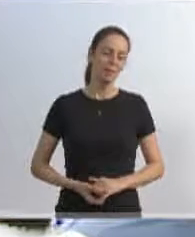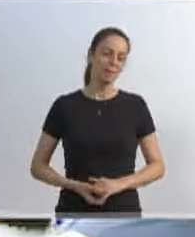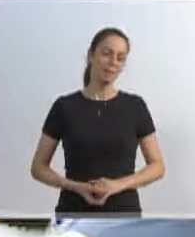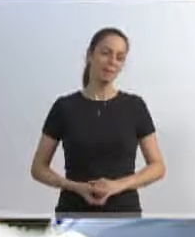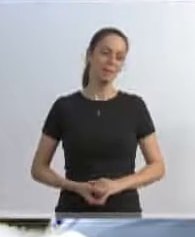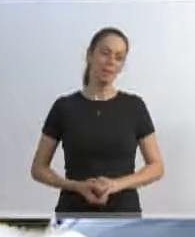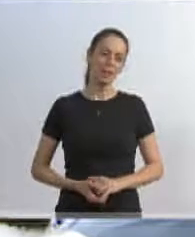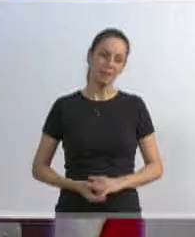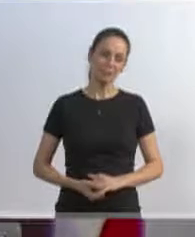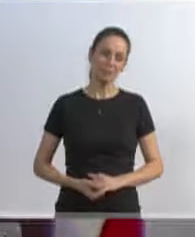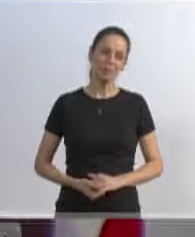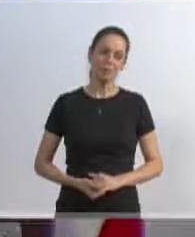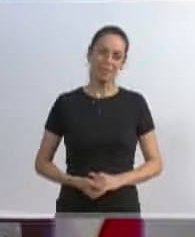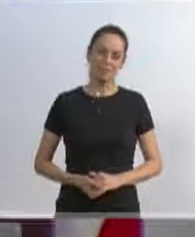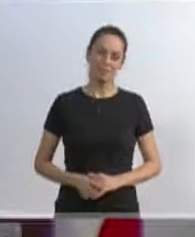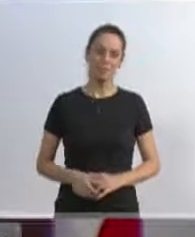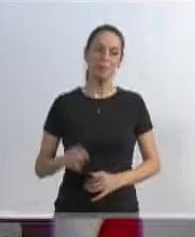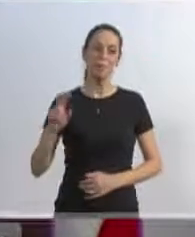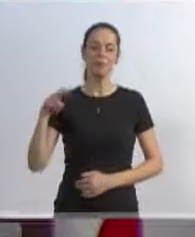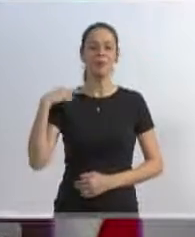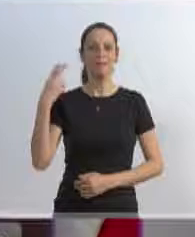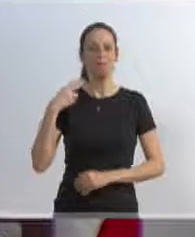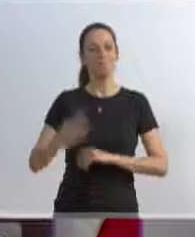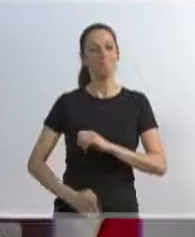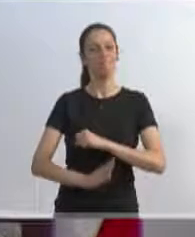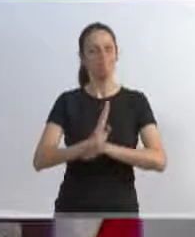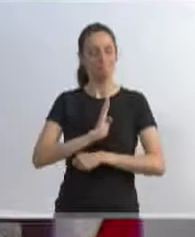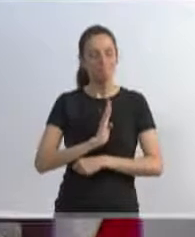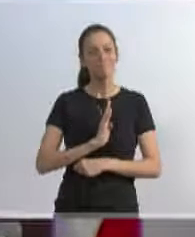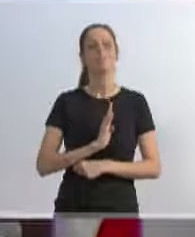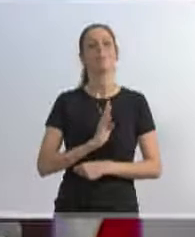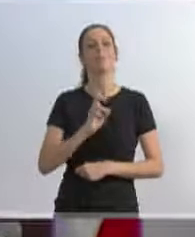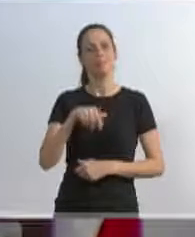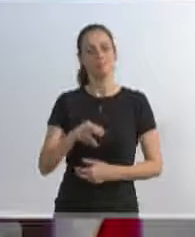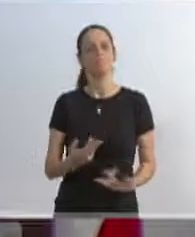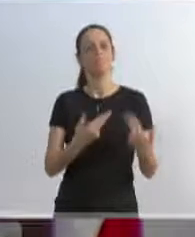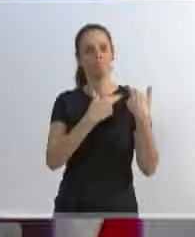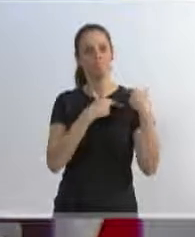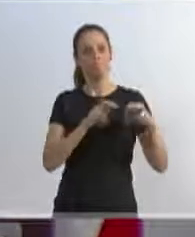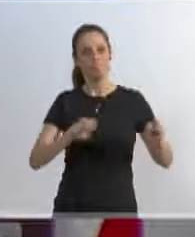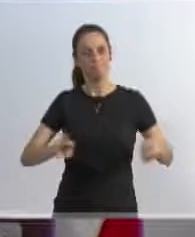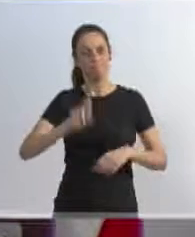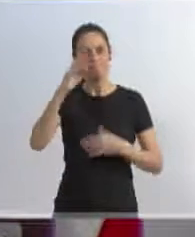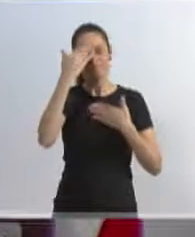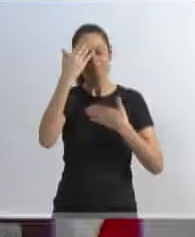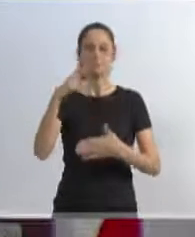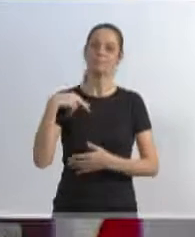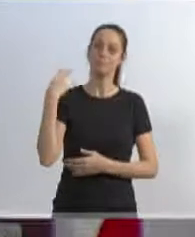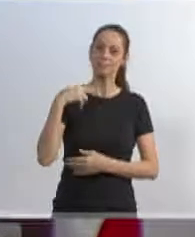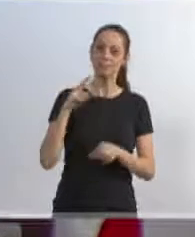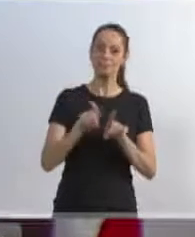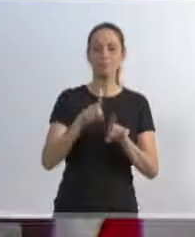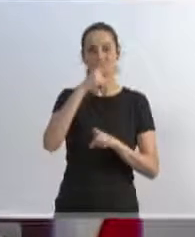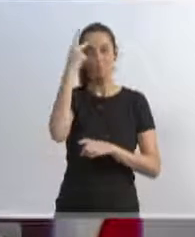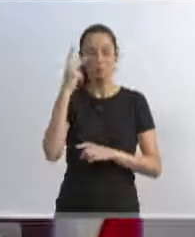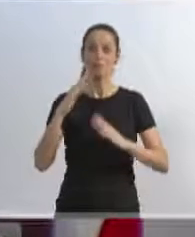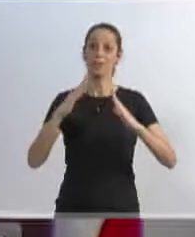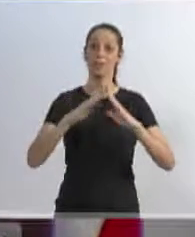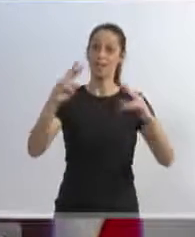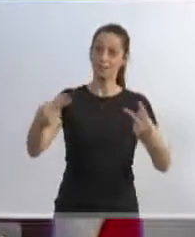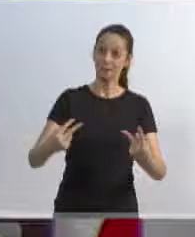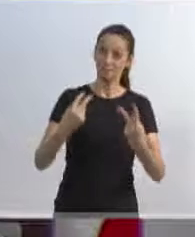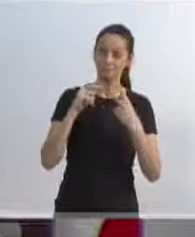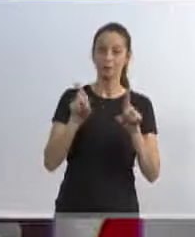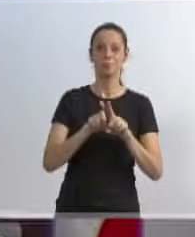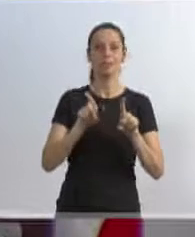obrigado vereador zeca bombeiro que ela presidia os trabalhos da mesa obrigado senhores vereadores públicos afip em casa e aqui